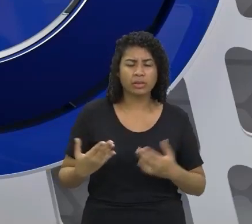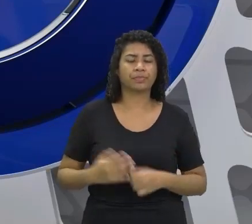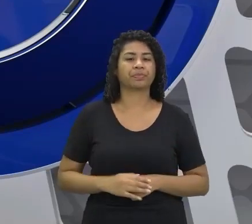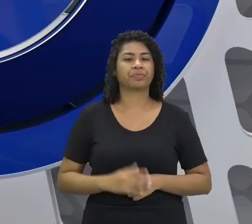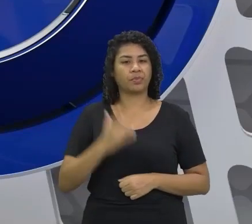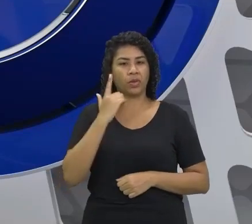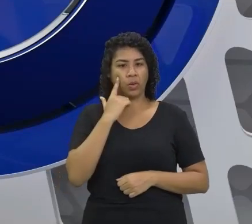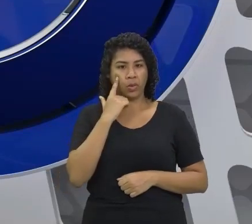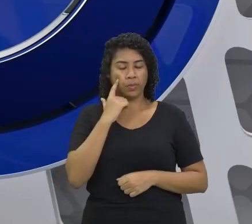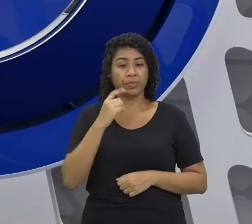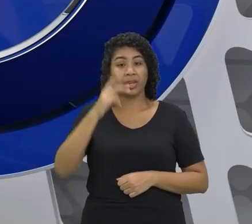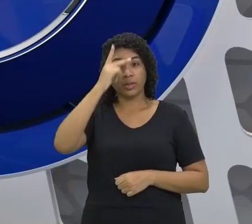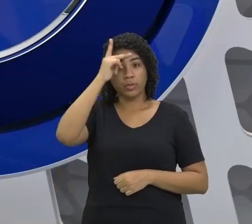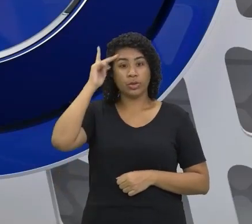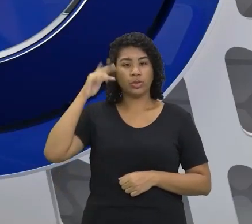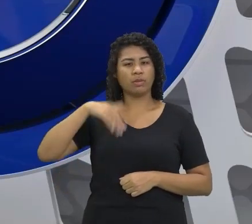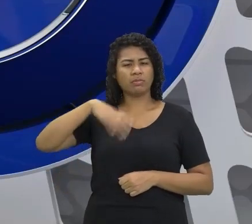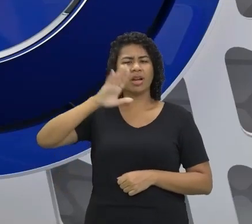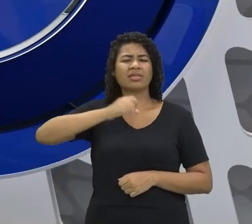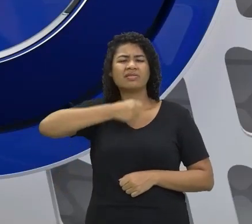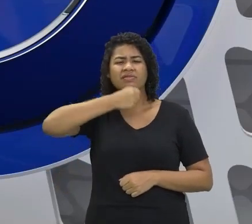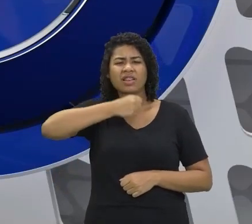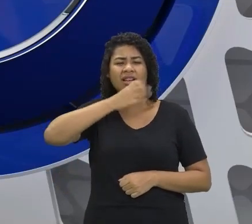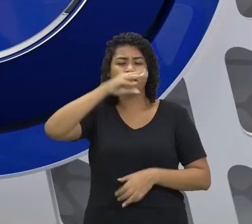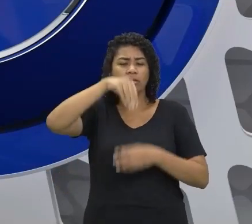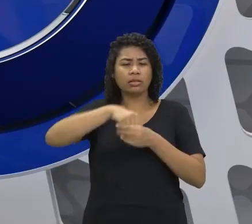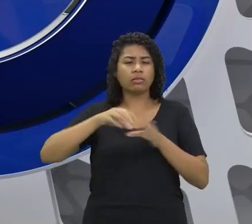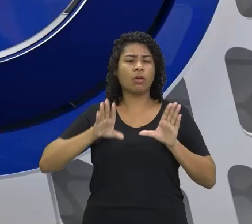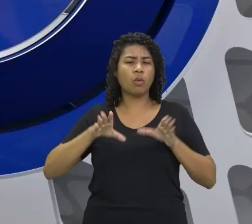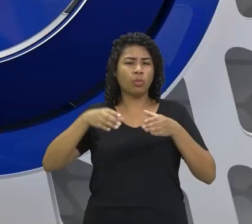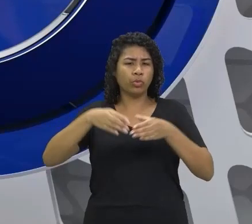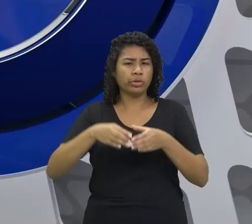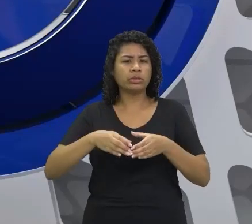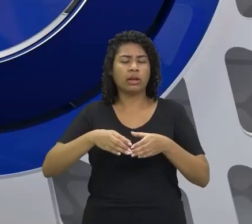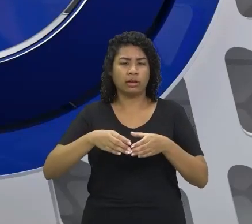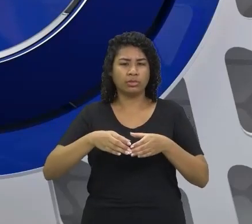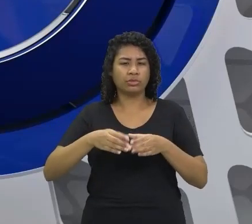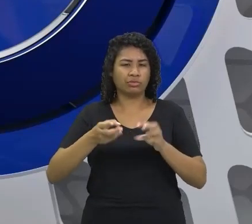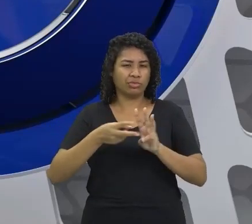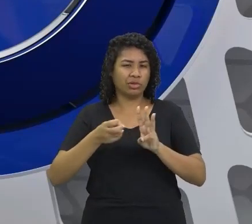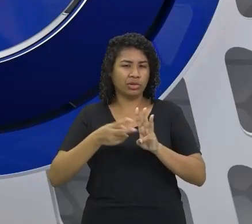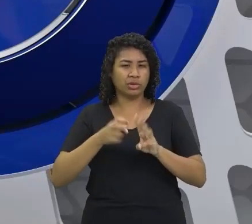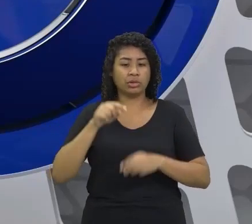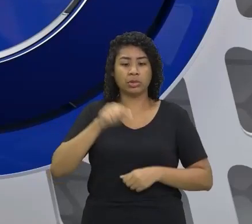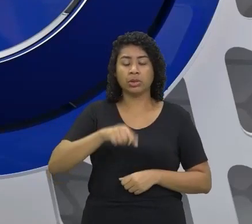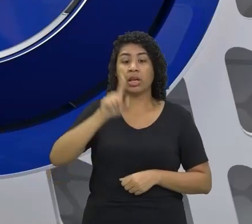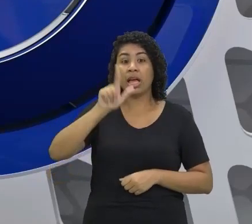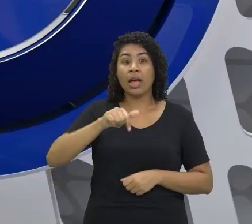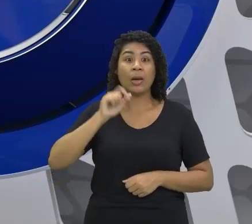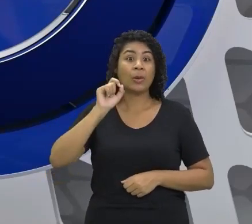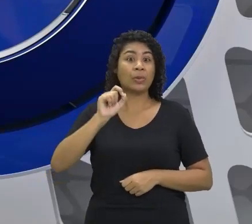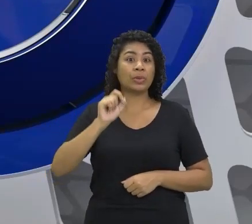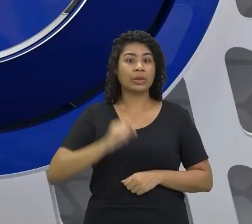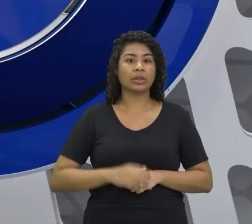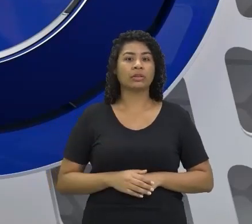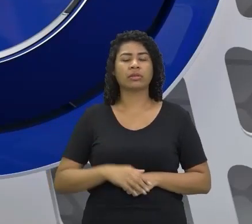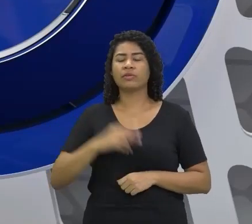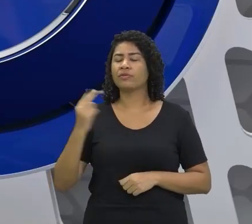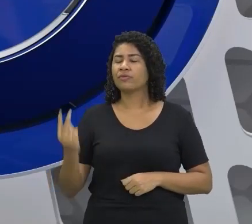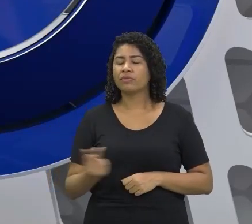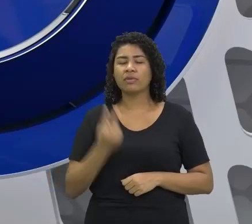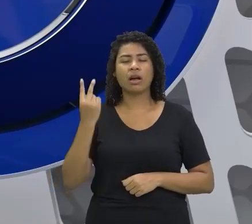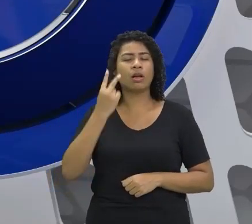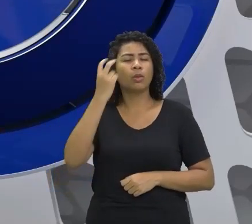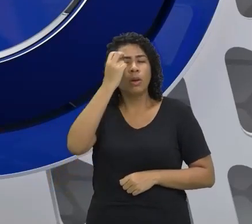as pessoas mais velhas de uma comunidade indígena são vistas como um verdadeiro patrimônio de